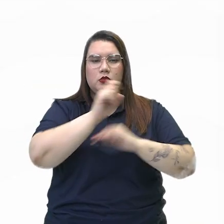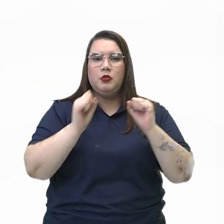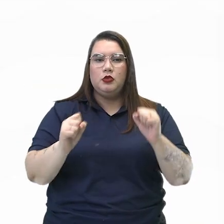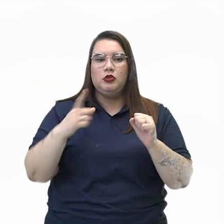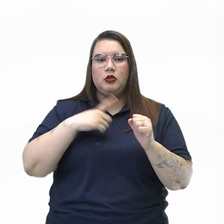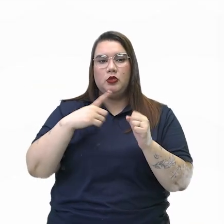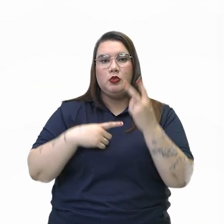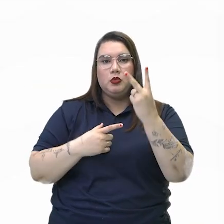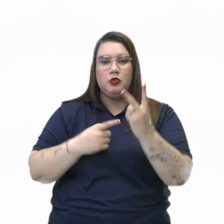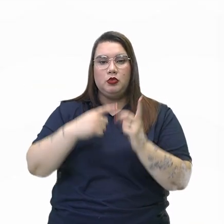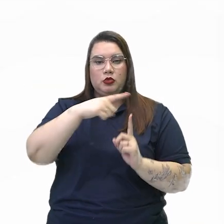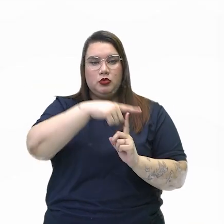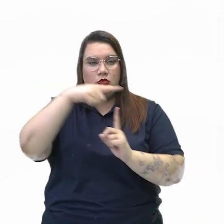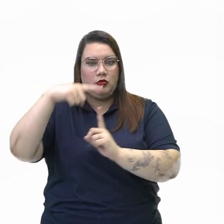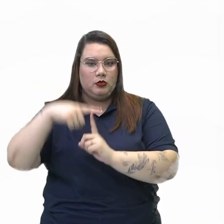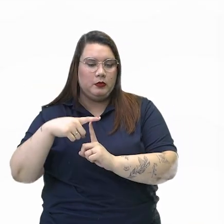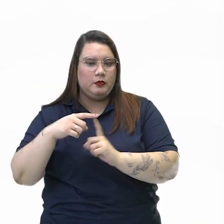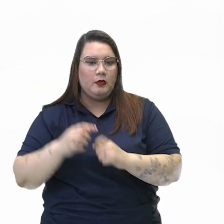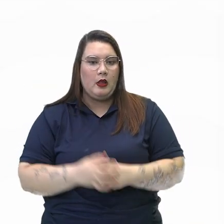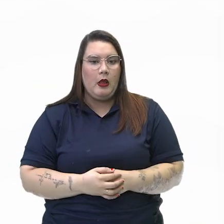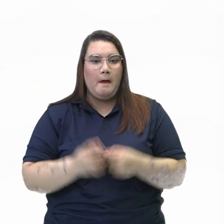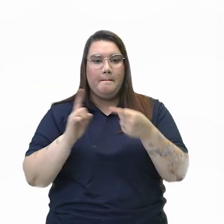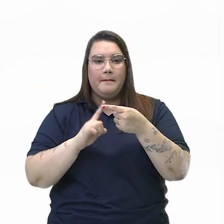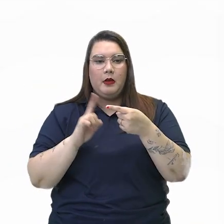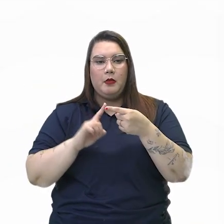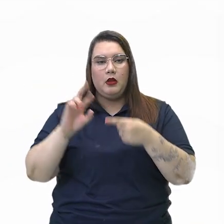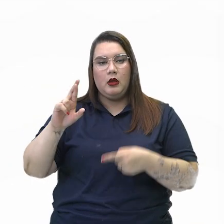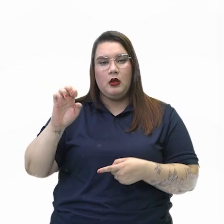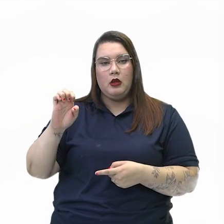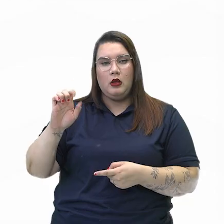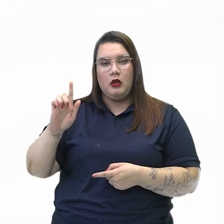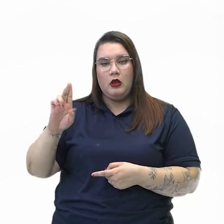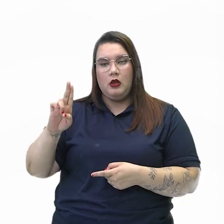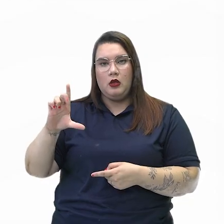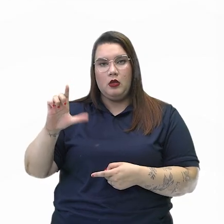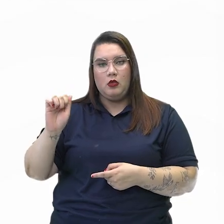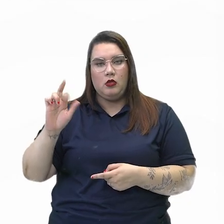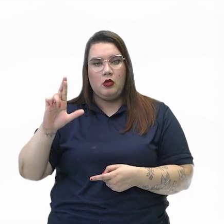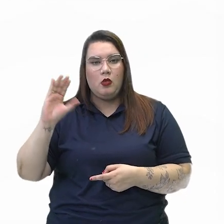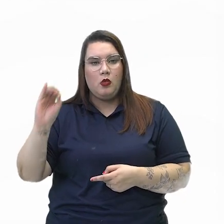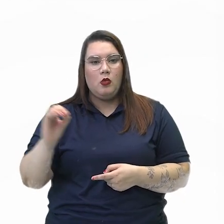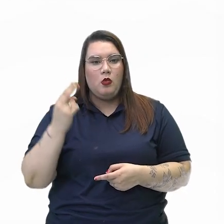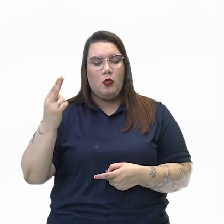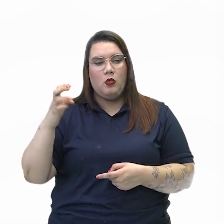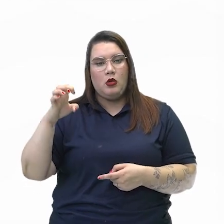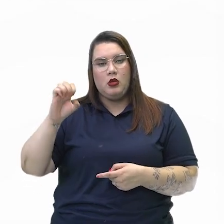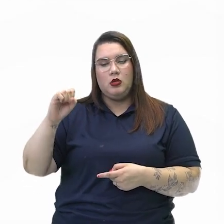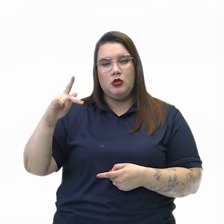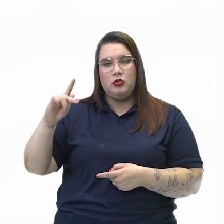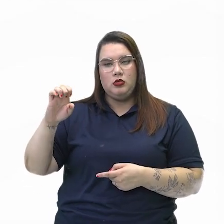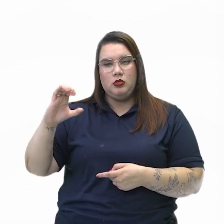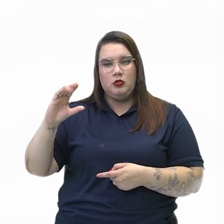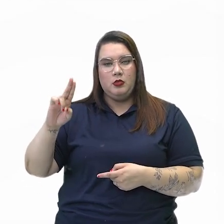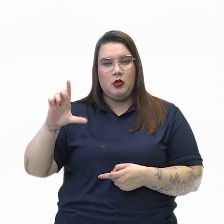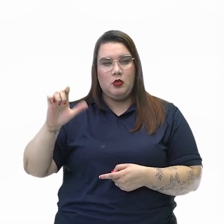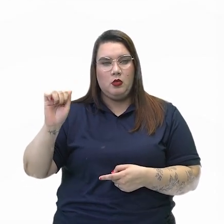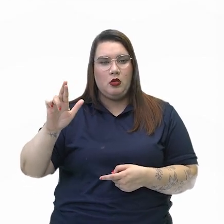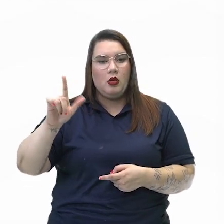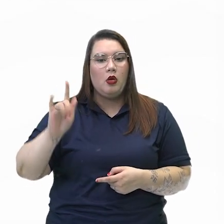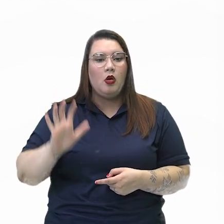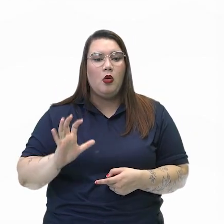tipos. Nós temos a reflexão regular ou especular. Ela acontece